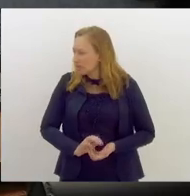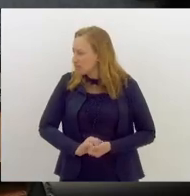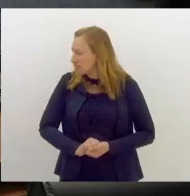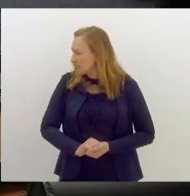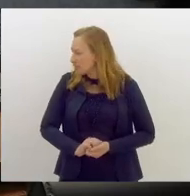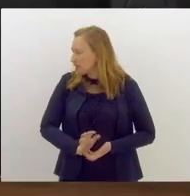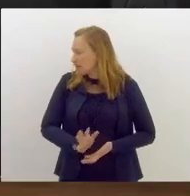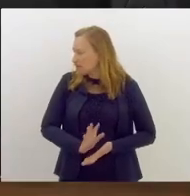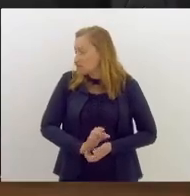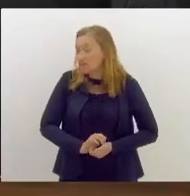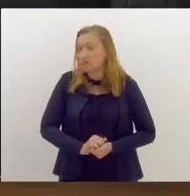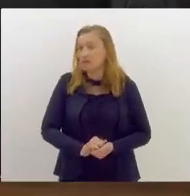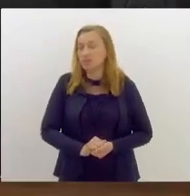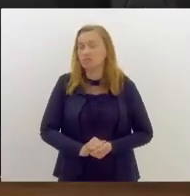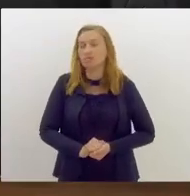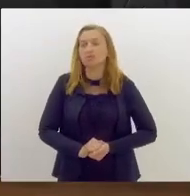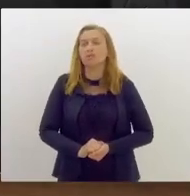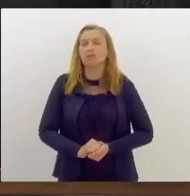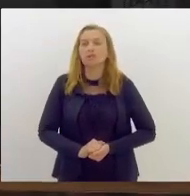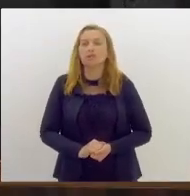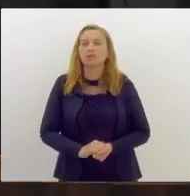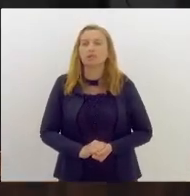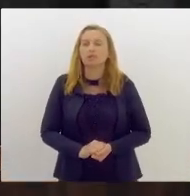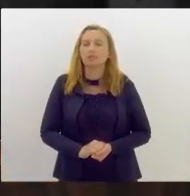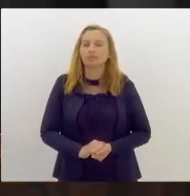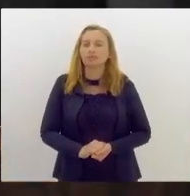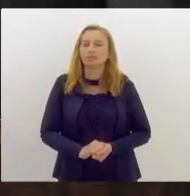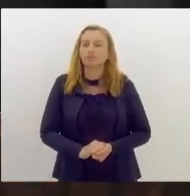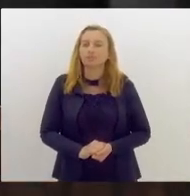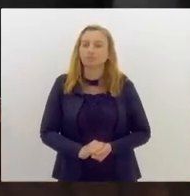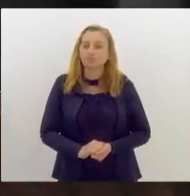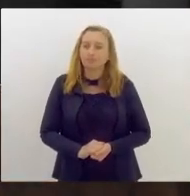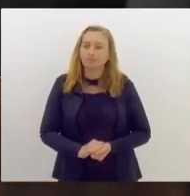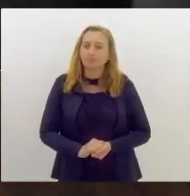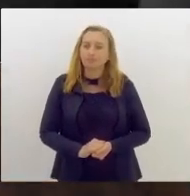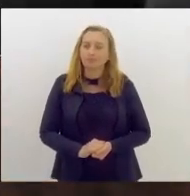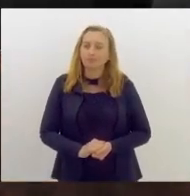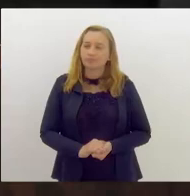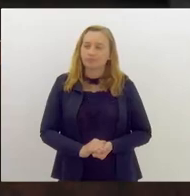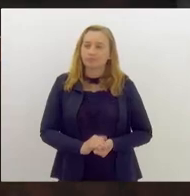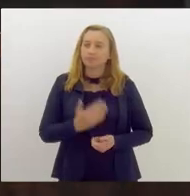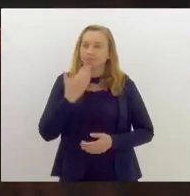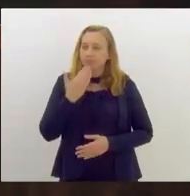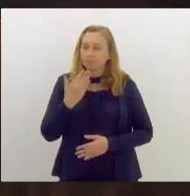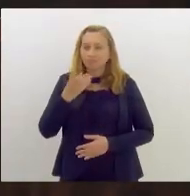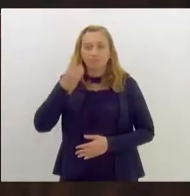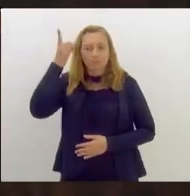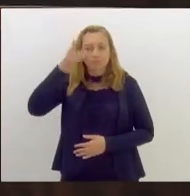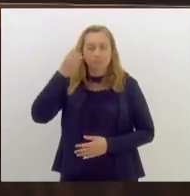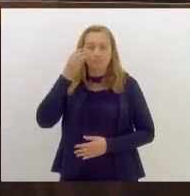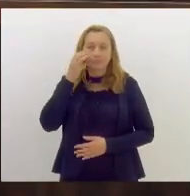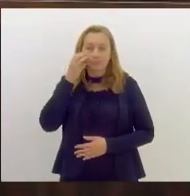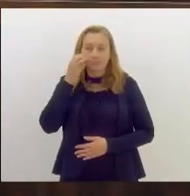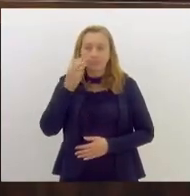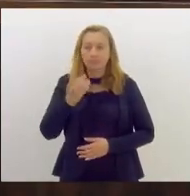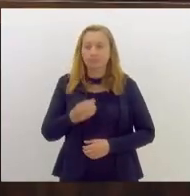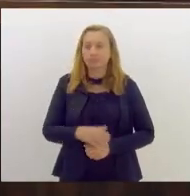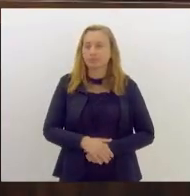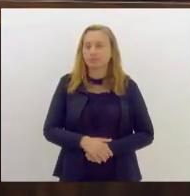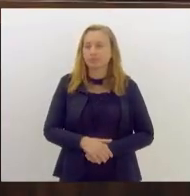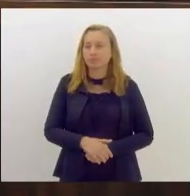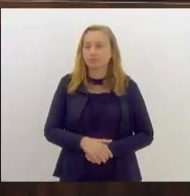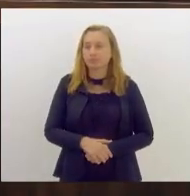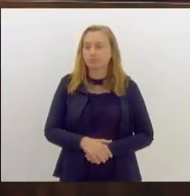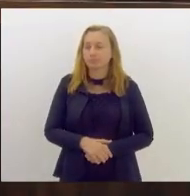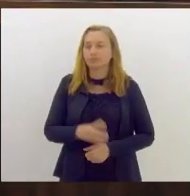primeiro nome Deputado Luiz Paulo e vou pedir ao Deputado valdec Carneiro para fazer